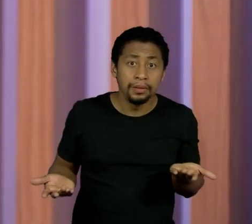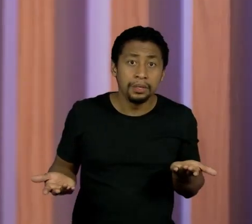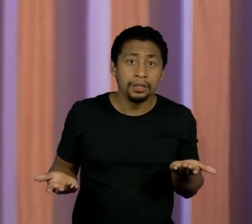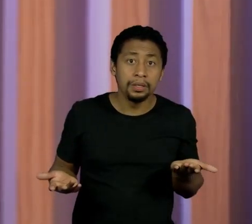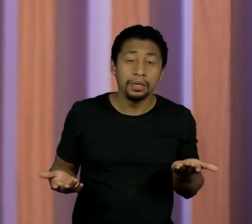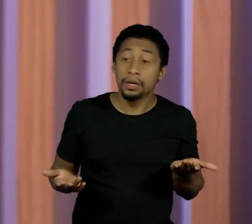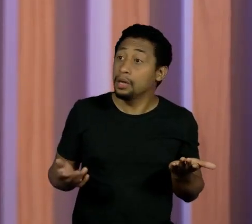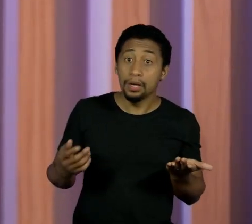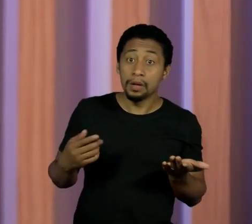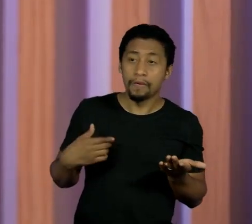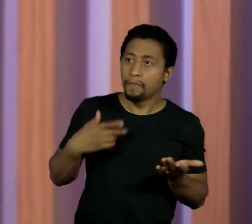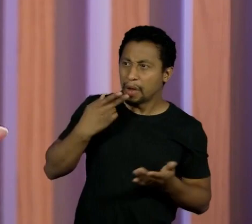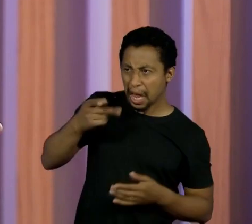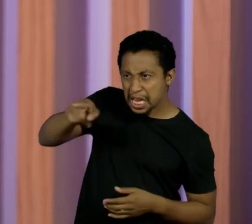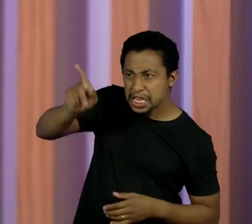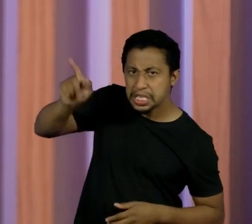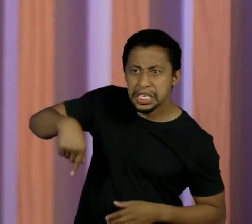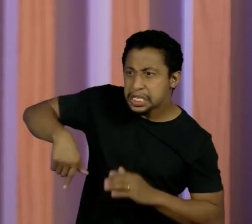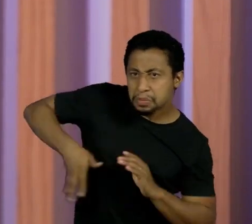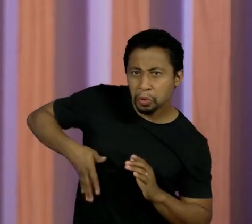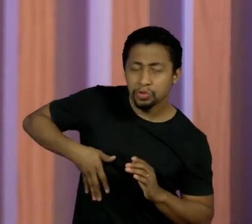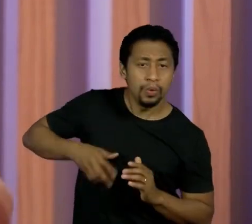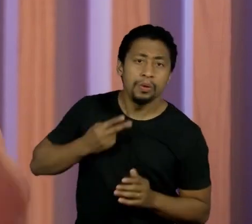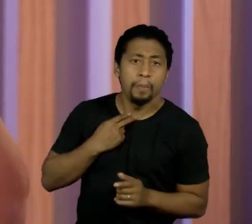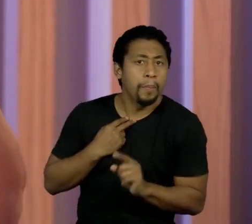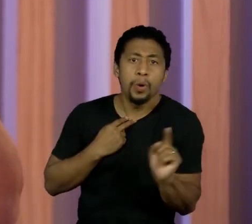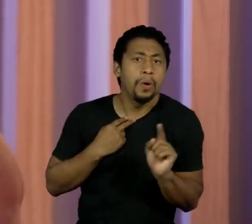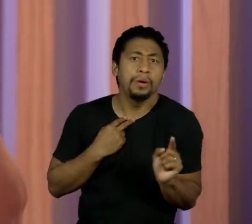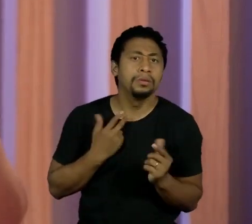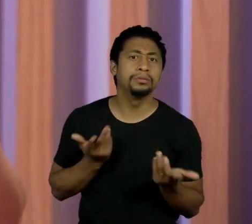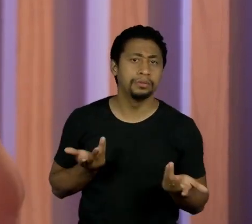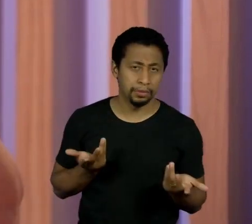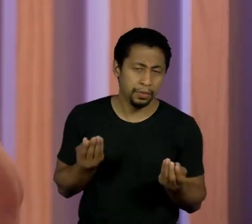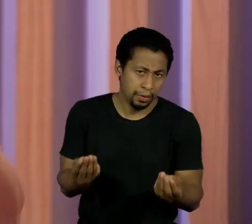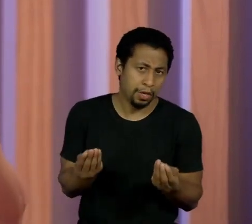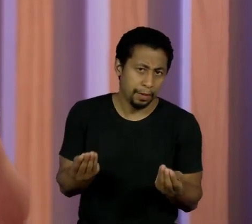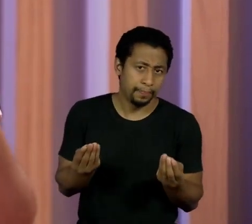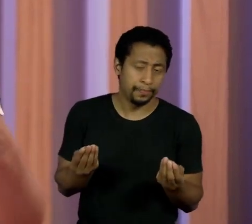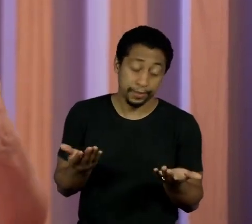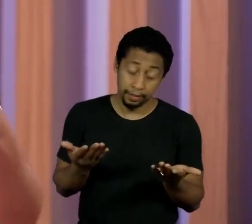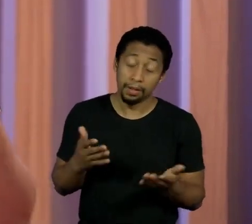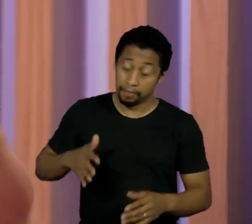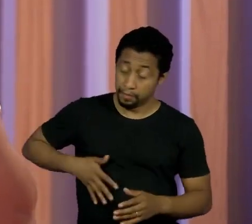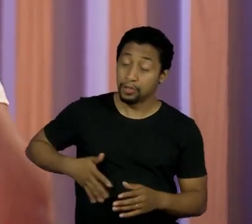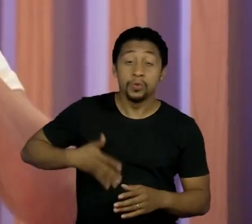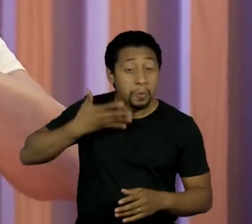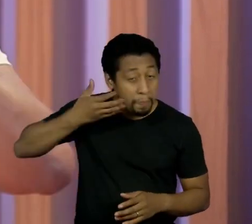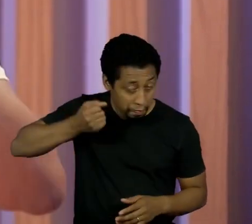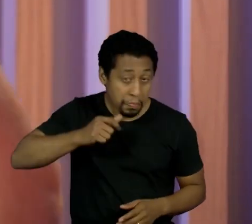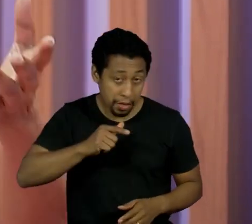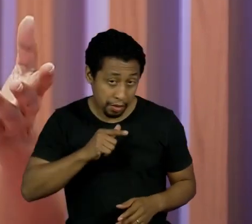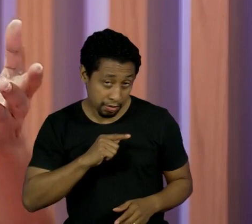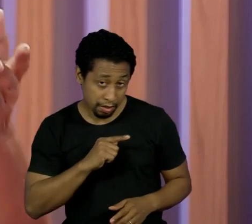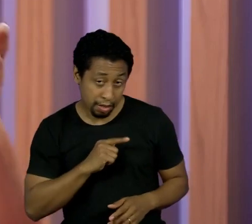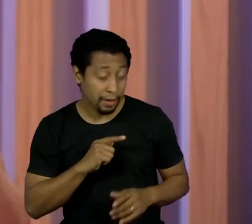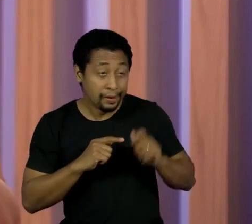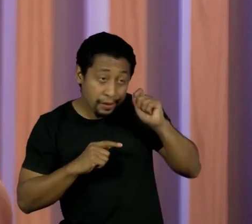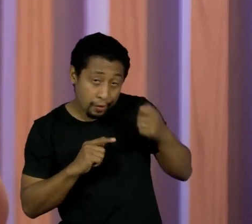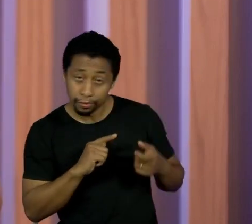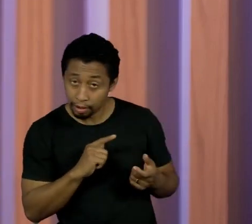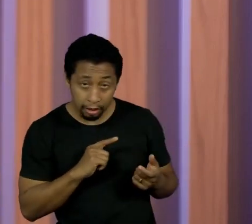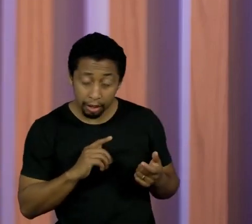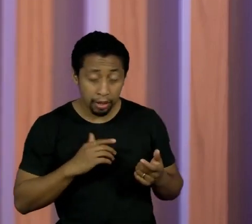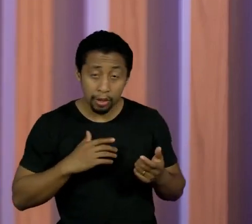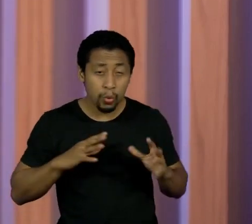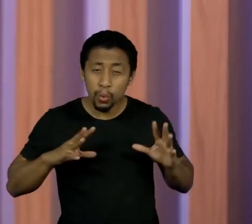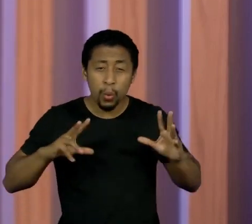tratados como criminosos. É isso que eles estão. Então, se eu tenho bandido branco, bandido negro, bandido de todas as raças,